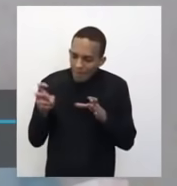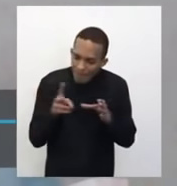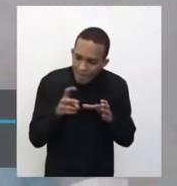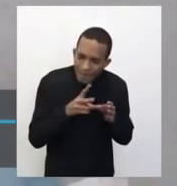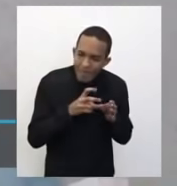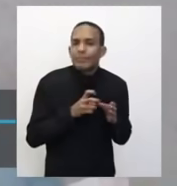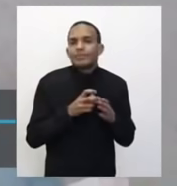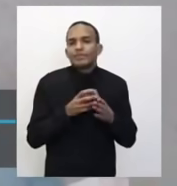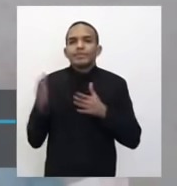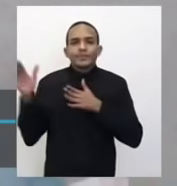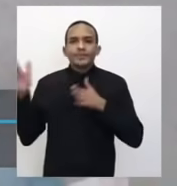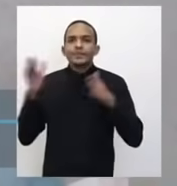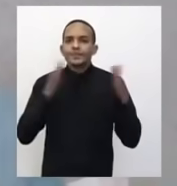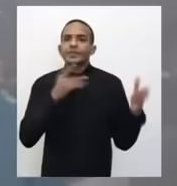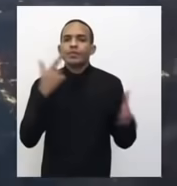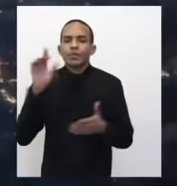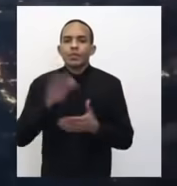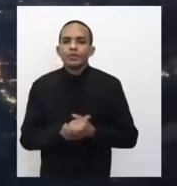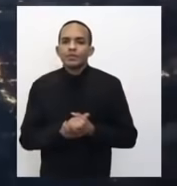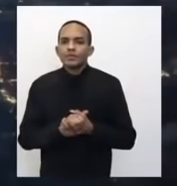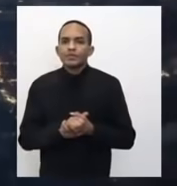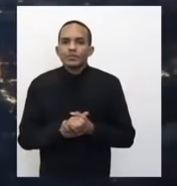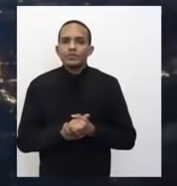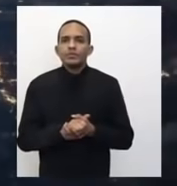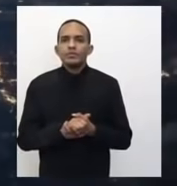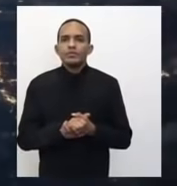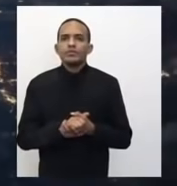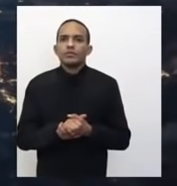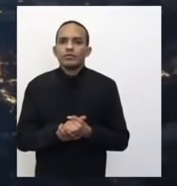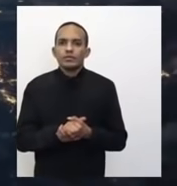coletados. Pode passar para o próximo slide, por favor.